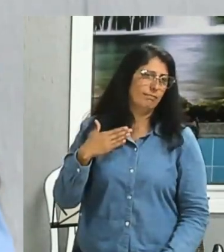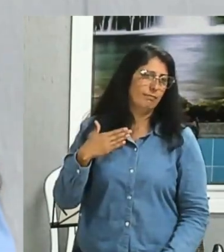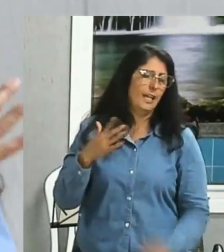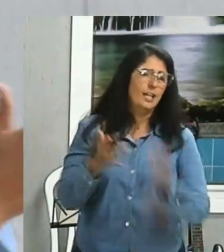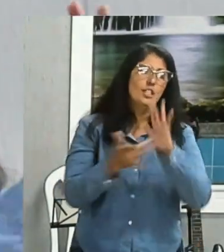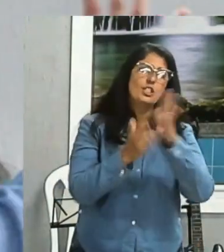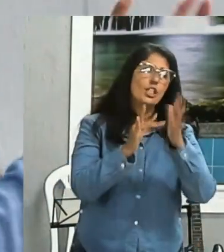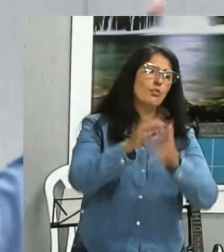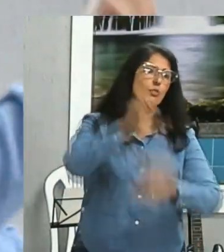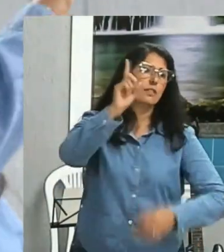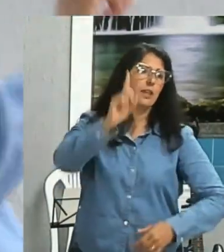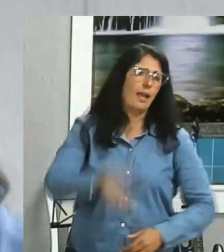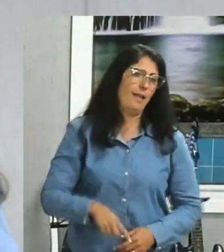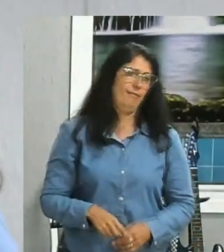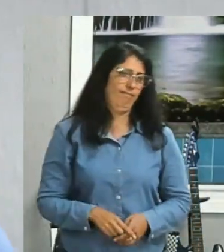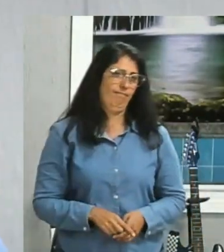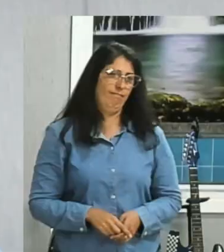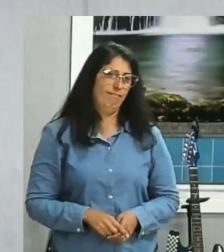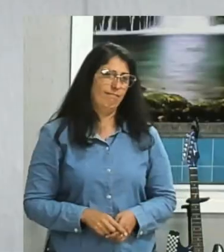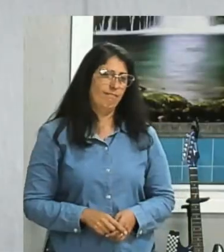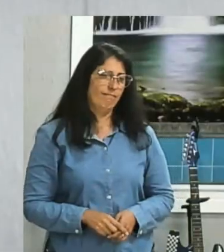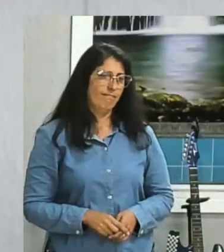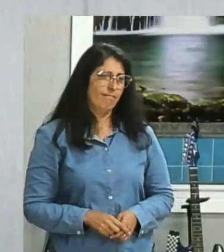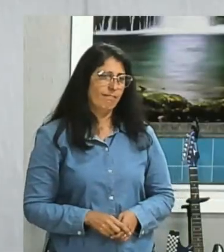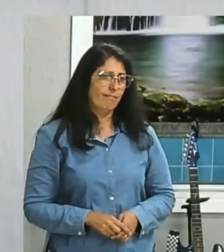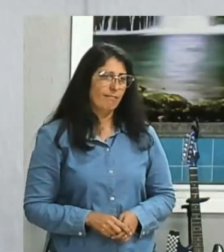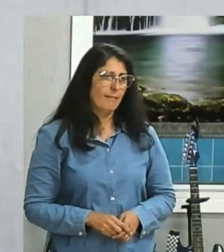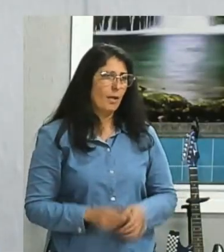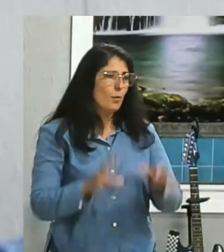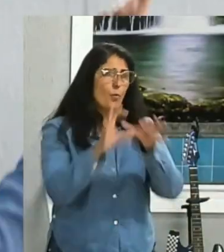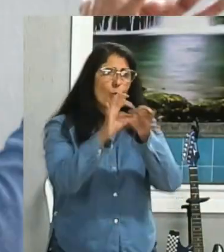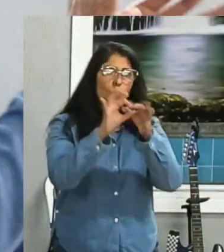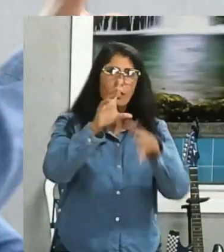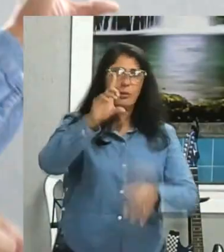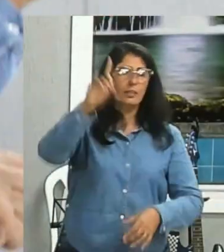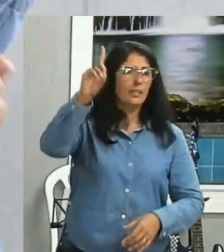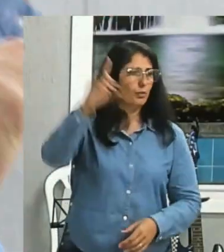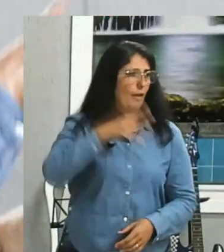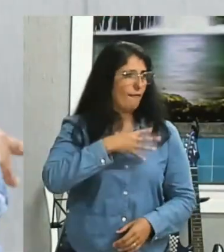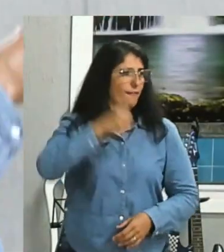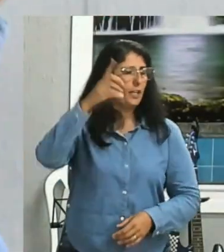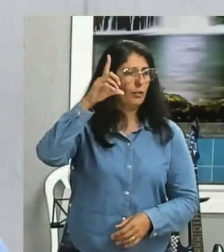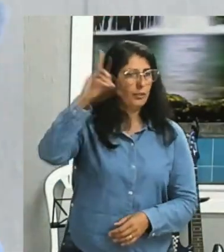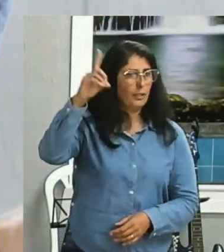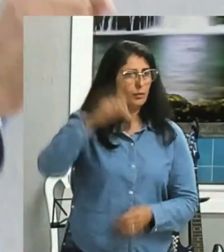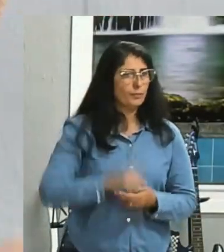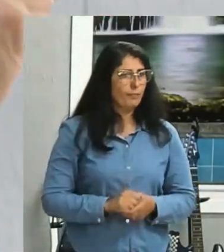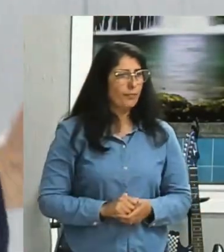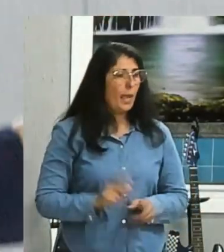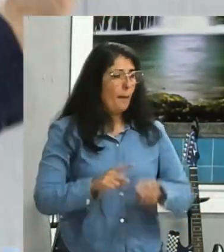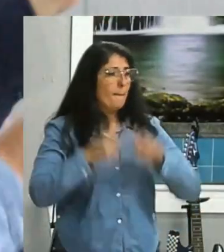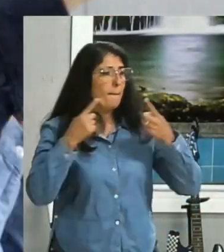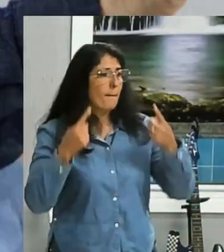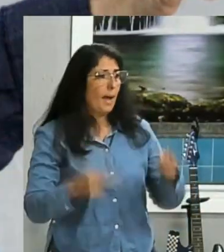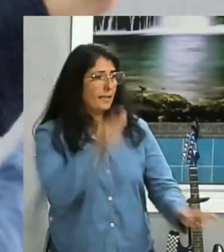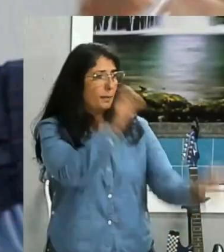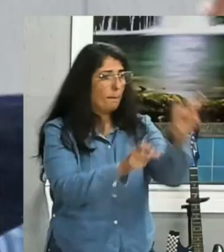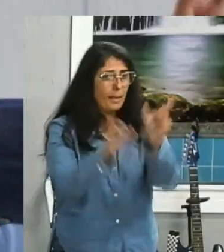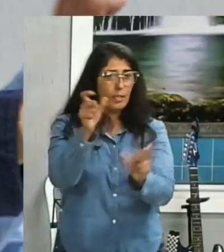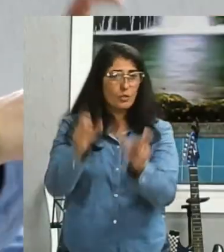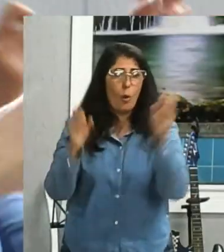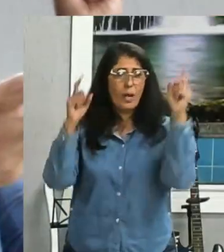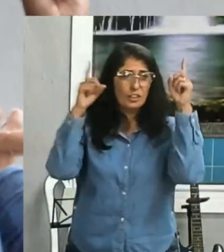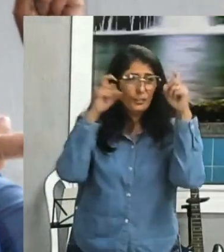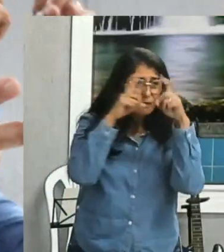Ele é o Logos de Deus. A grande dificuldade das pessoas crerem em Cristo é porque não creem na palavra